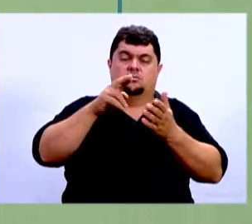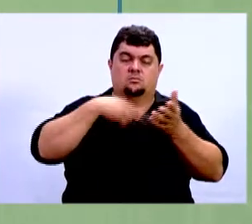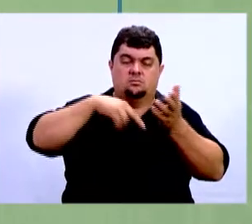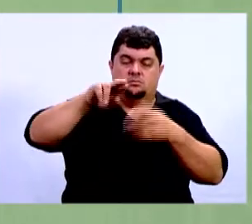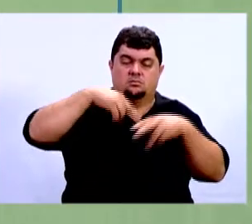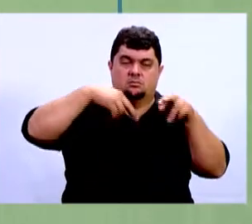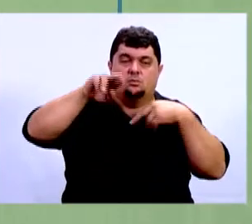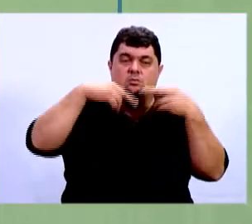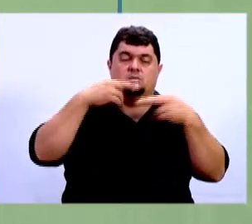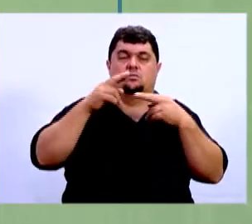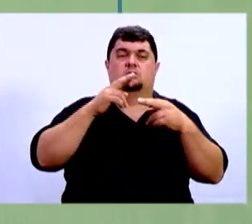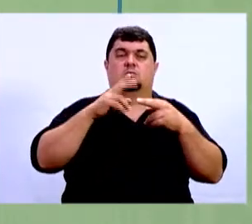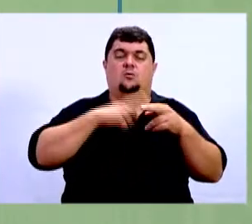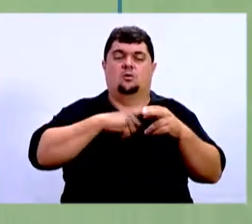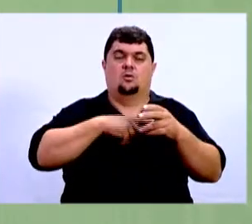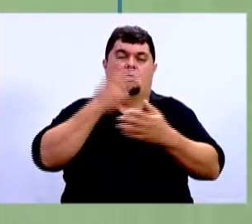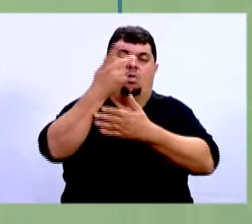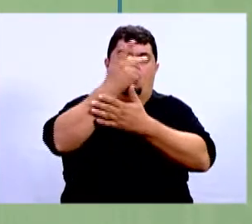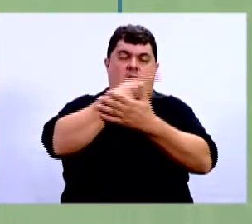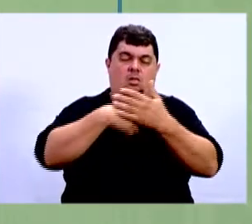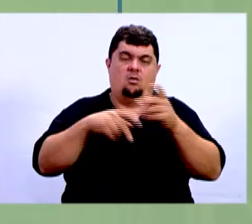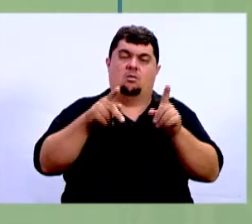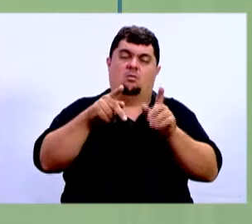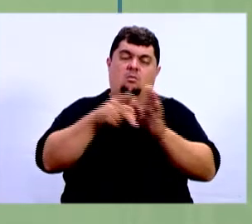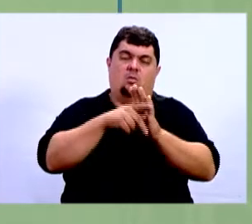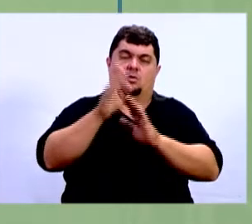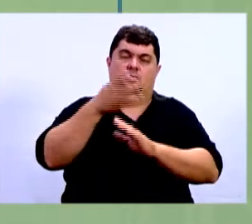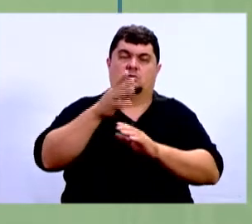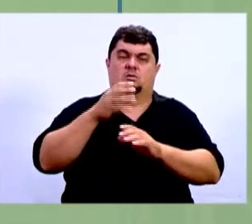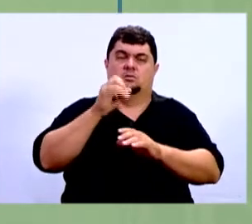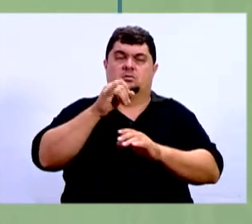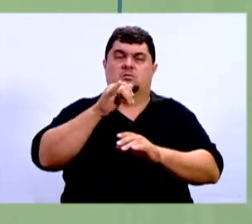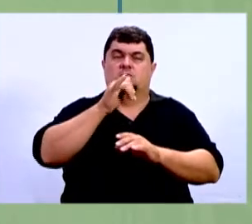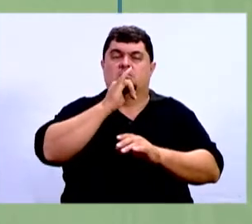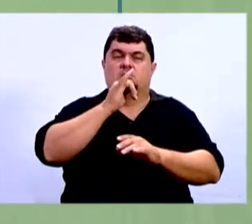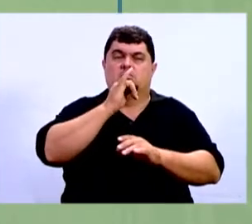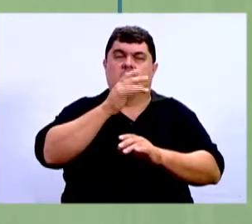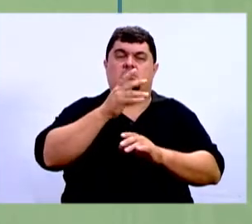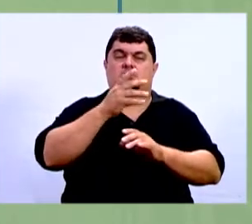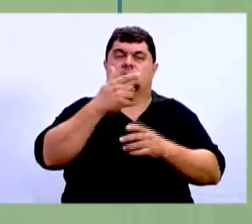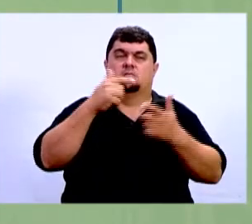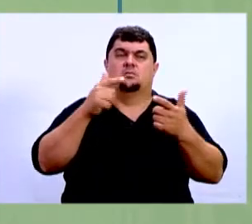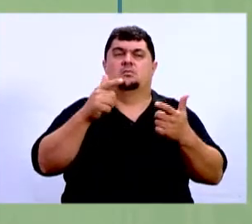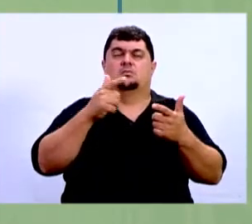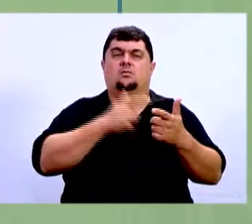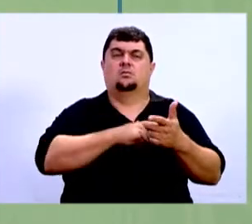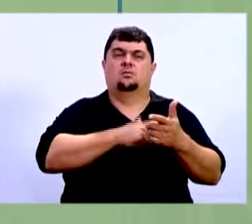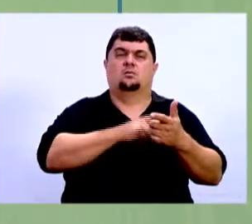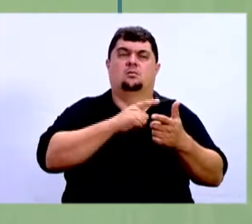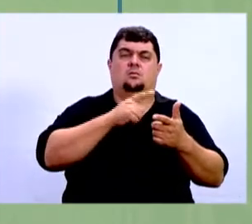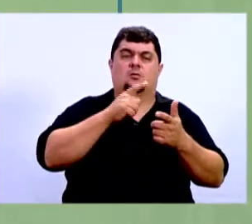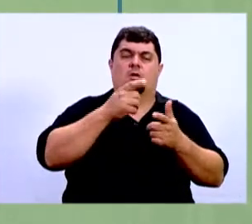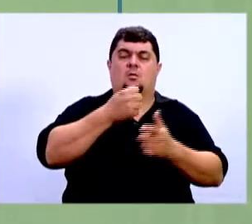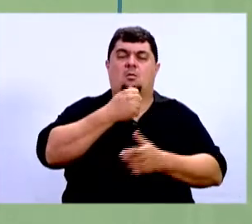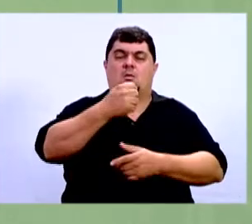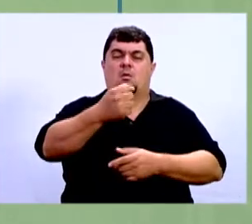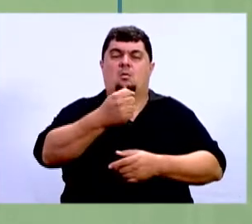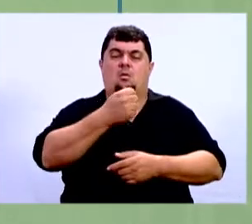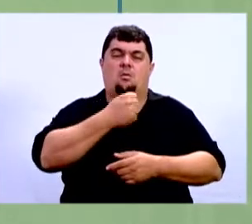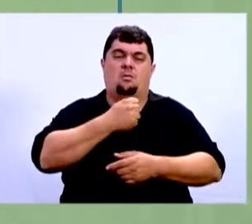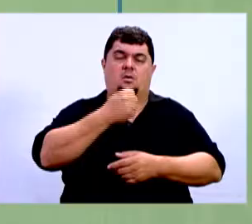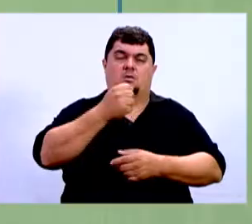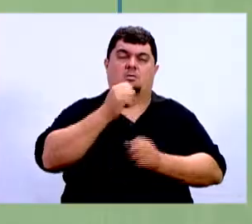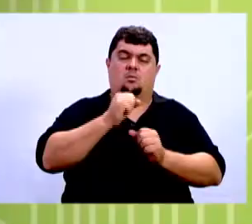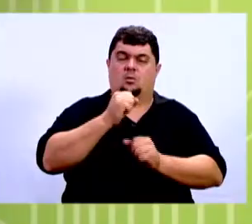próprios gráficos já vêm prontos, né? Então facilita muito se você utiliza isso. Se você utiliza a técnica da entrevista, ela